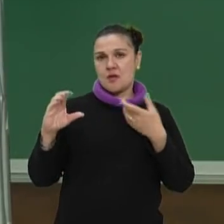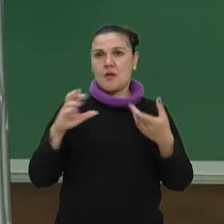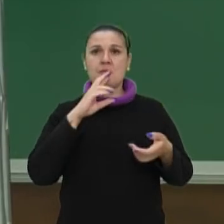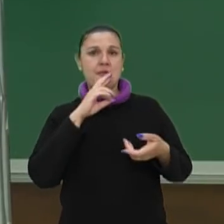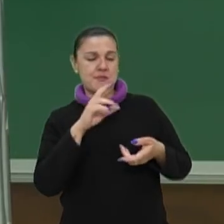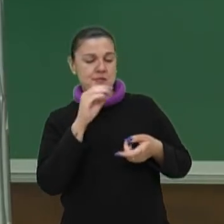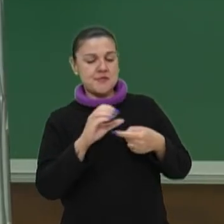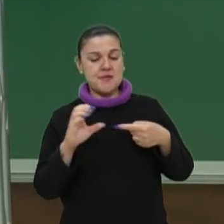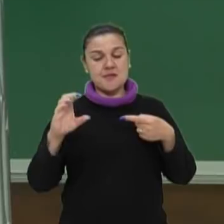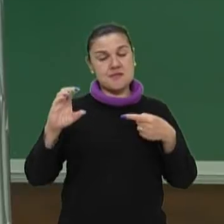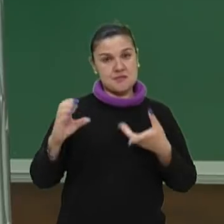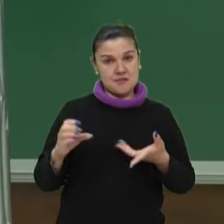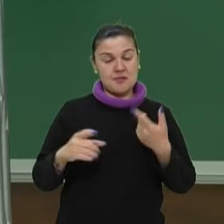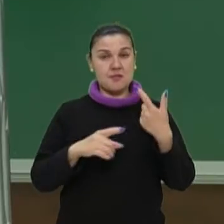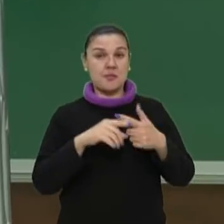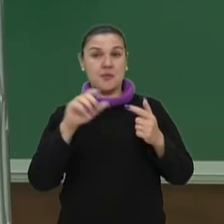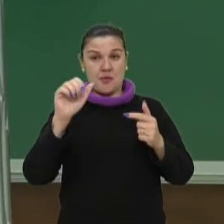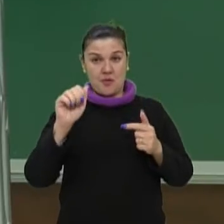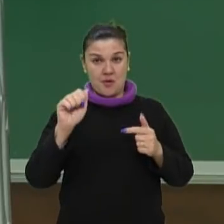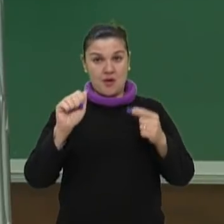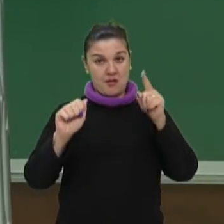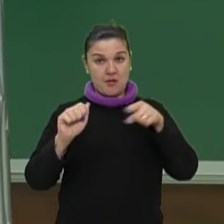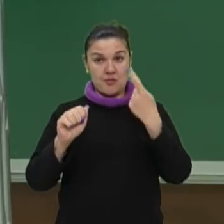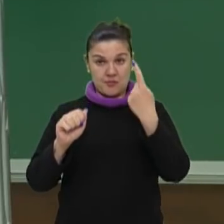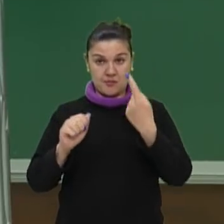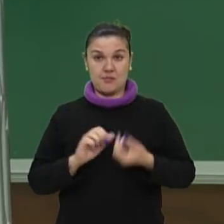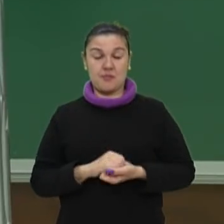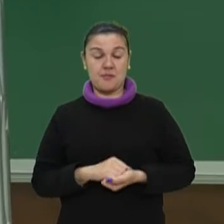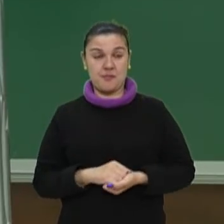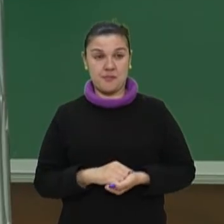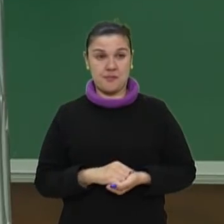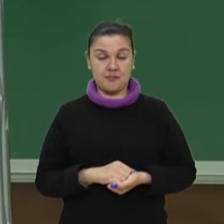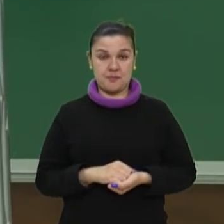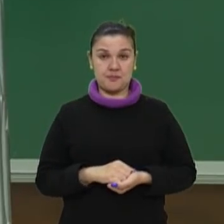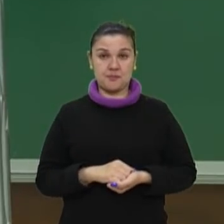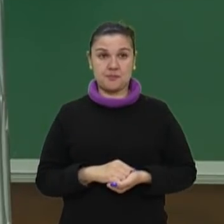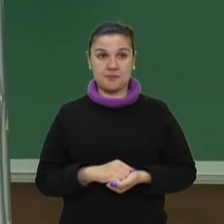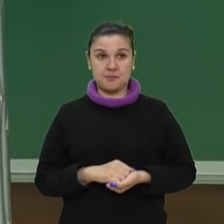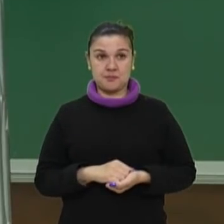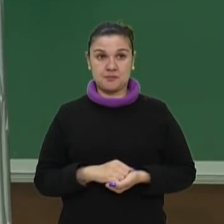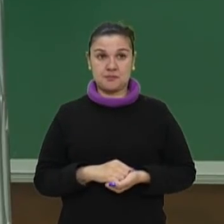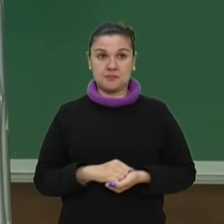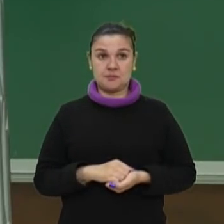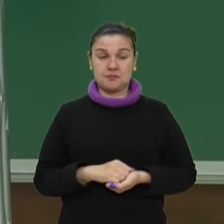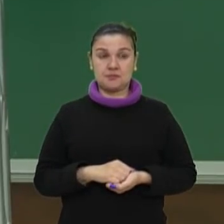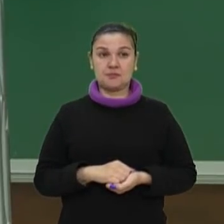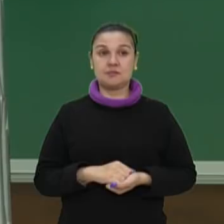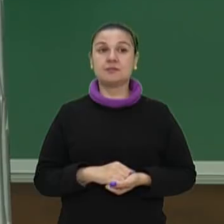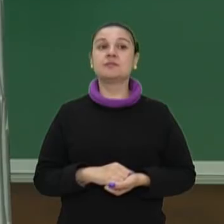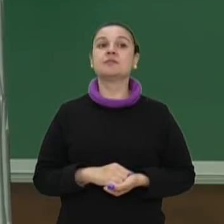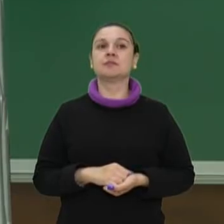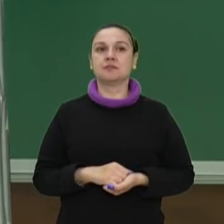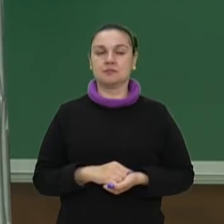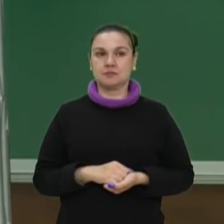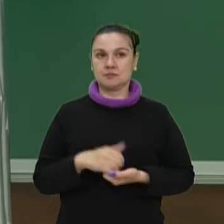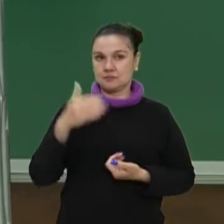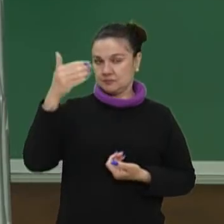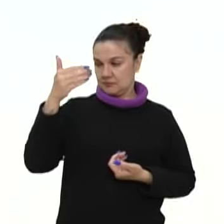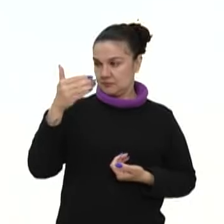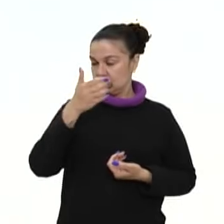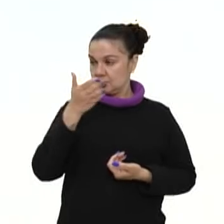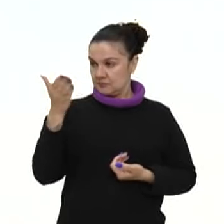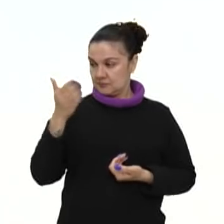termo C, já que o A vale 1, tá? Beleza? Então tá aí, né? X ao quadrado